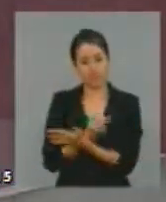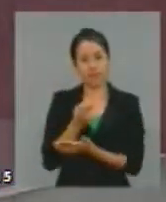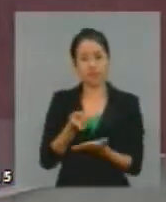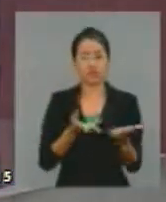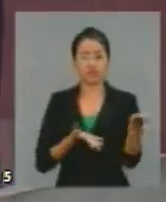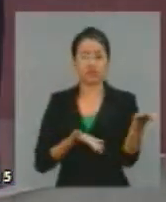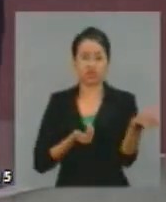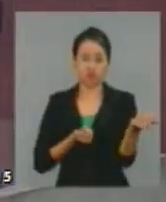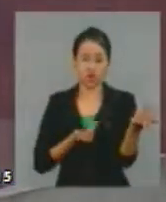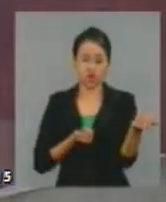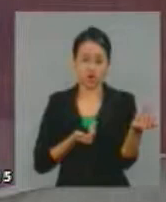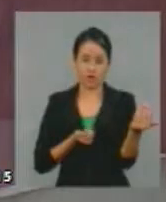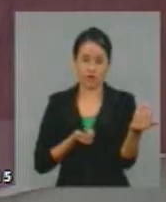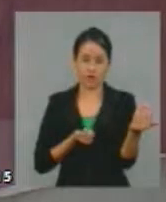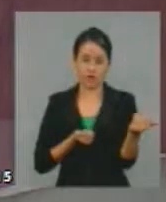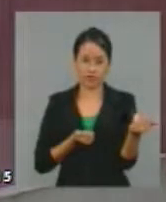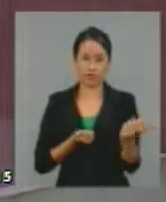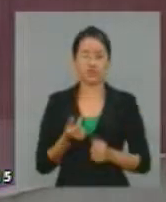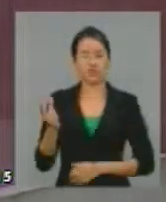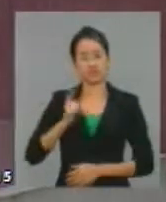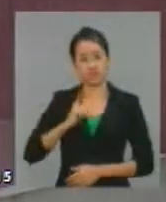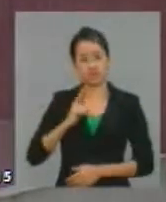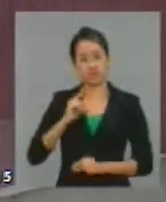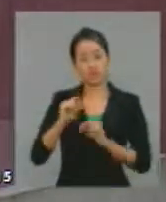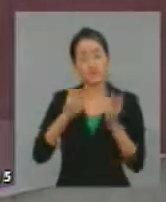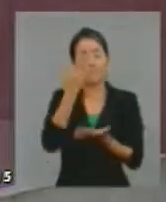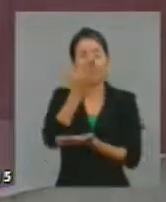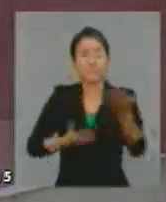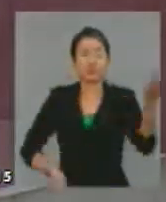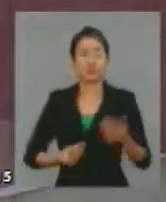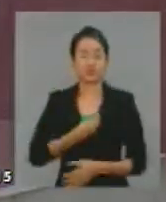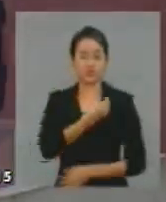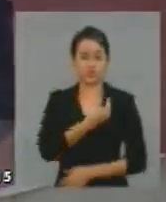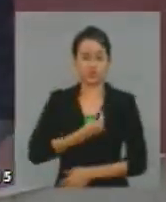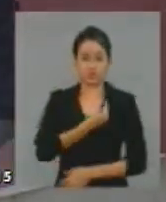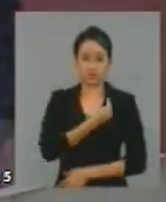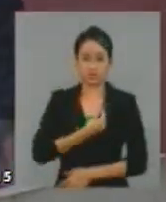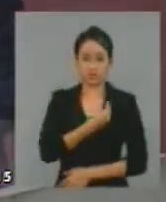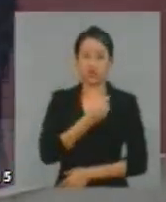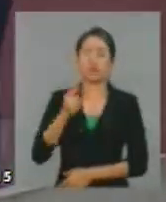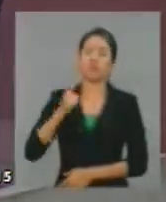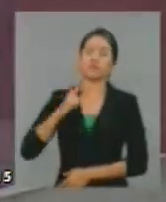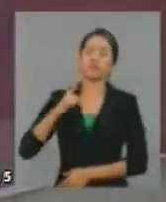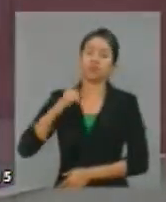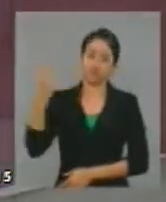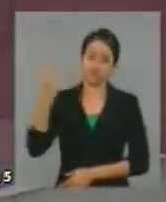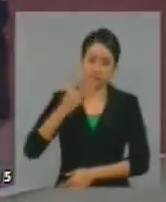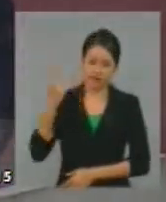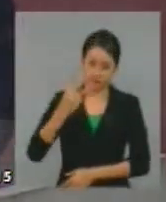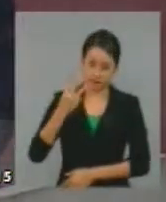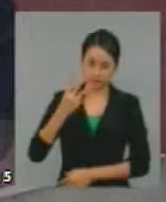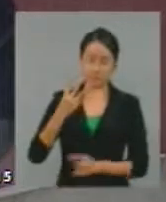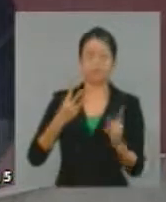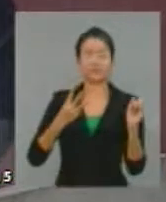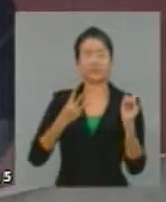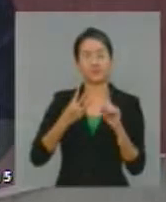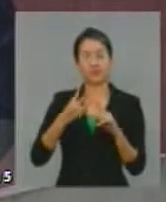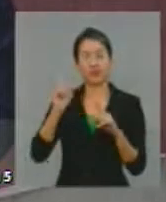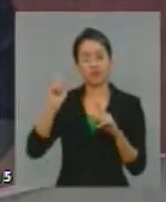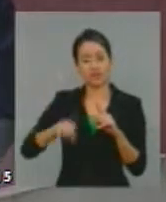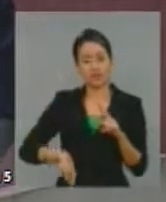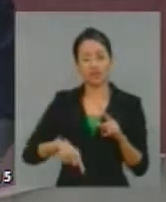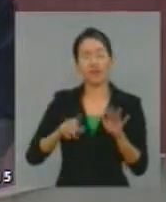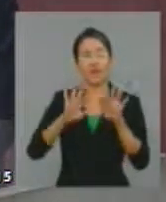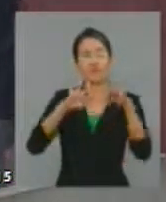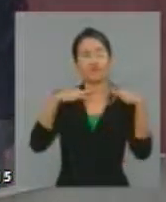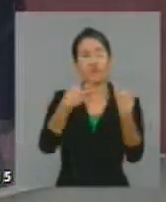jovem, este adolescente, ele perca a sua vida. Por quê? Aí entra a terceira variável, a destruição do tecido